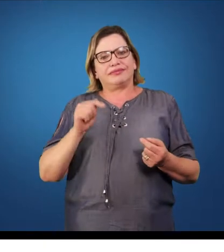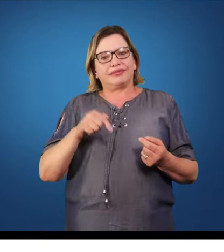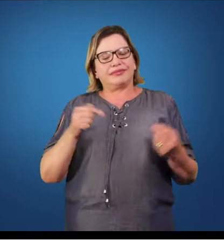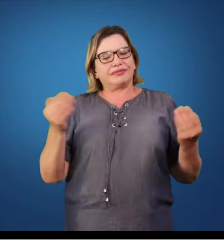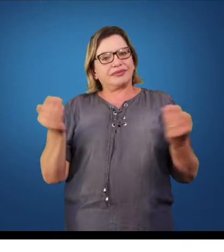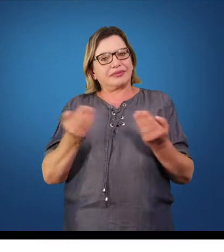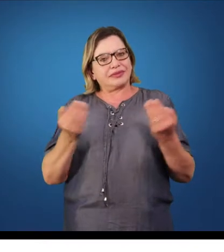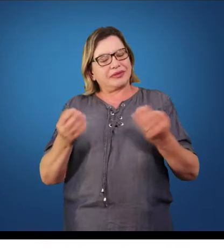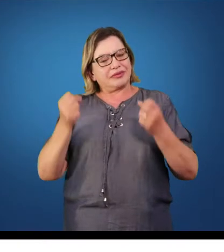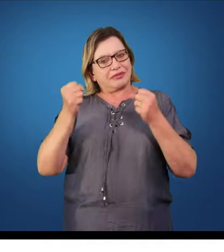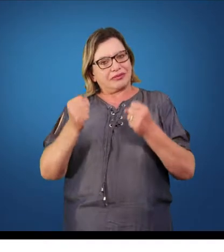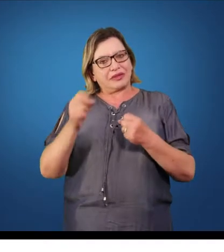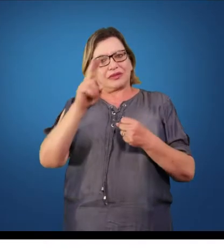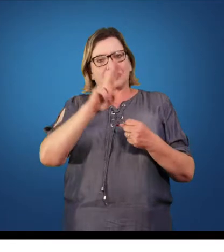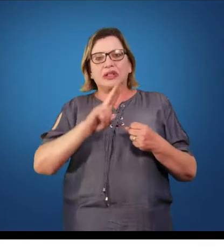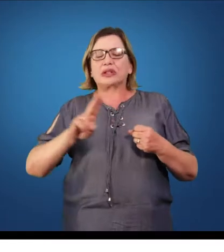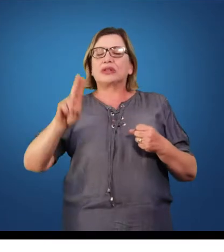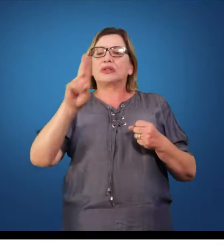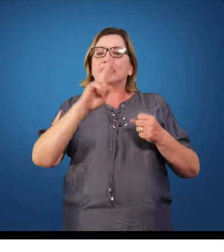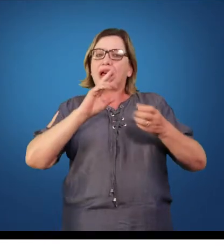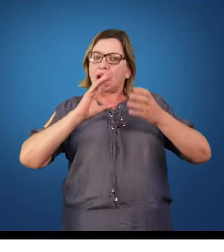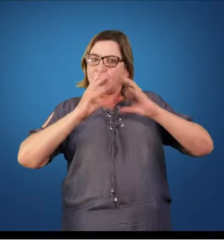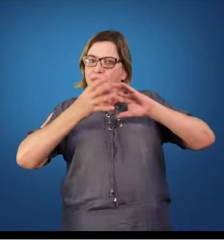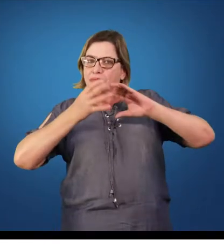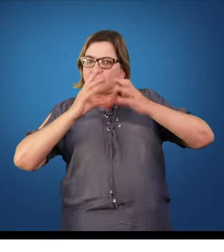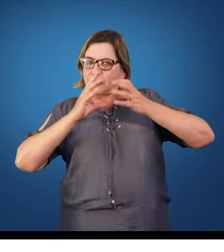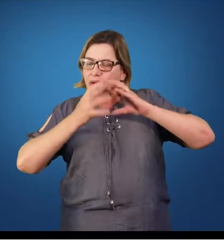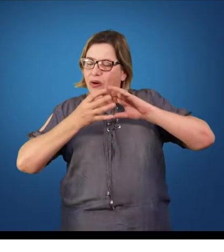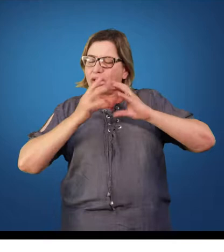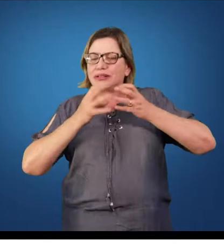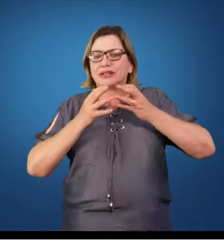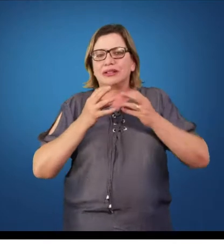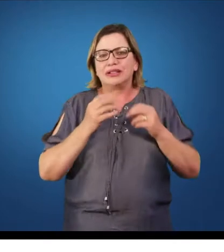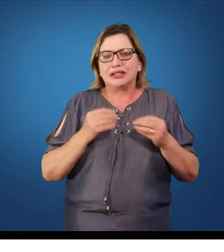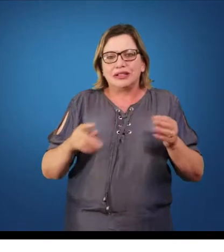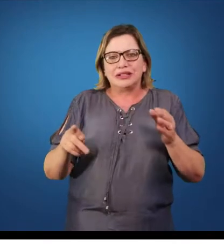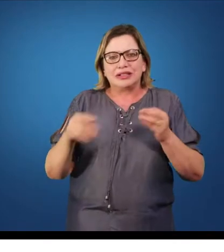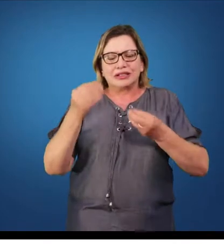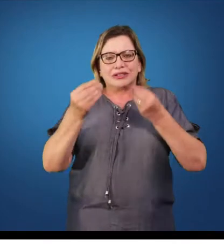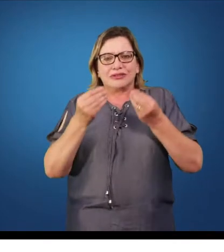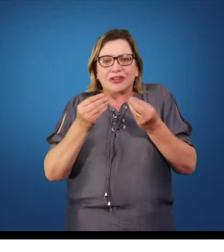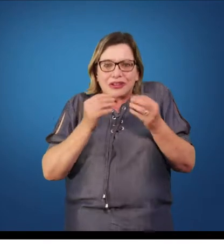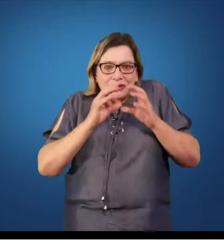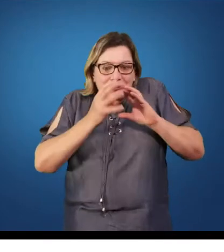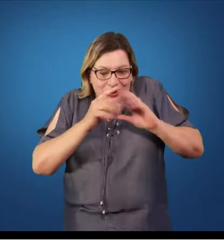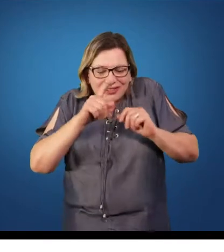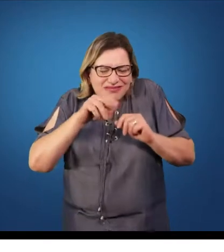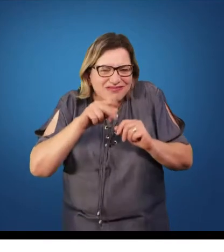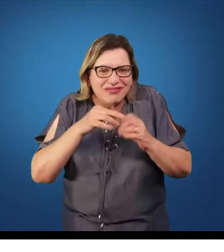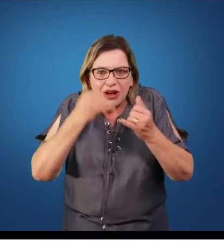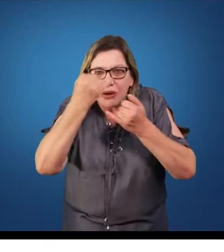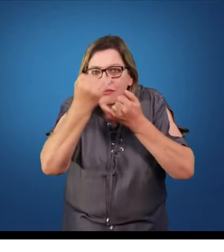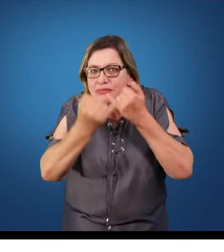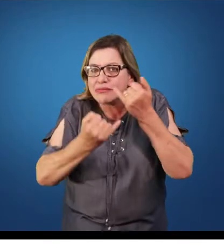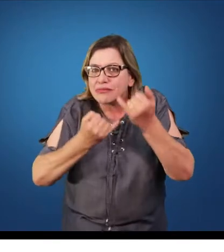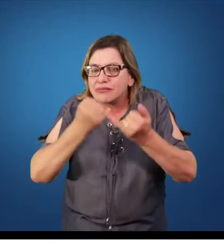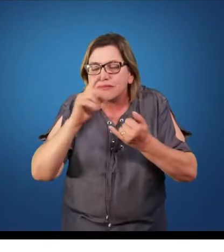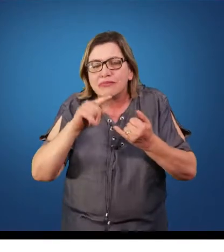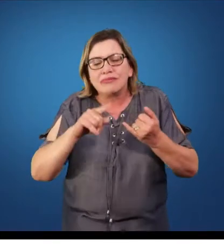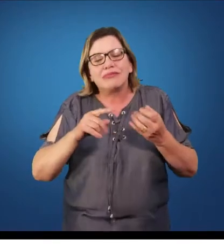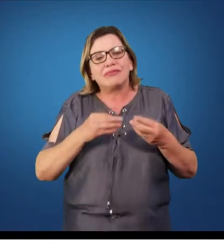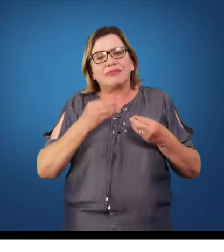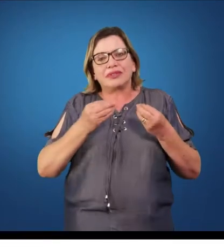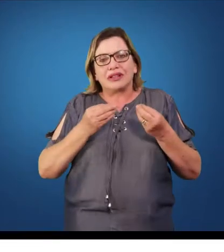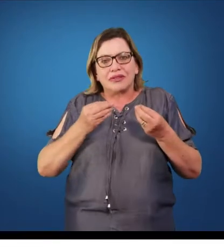Aqui agora nós podemos utilizar a bola, que a bola nada mais é nesse momento em relação à criança, o nosso brinquedo, né?